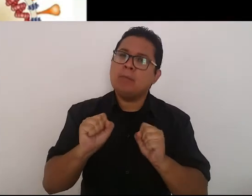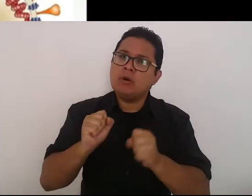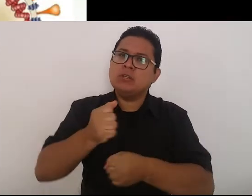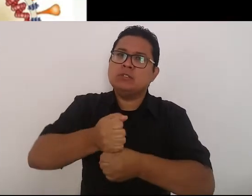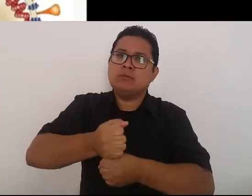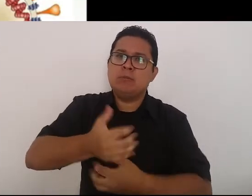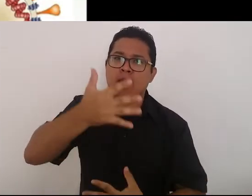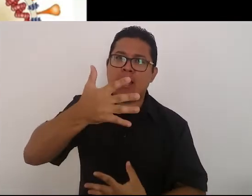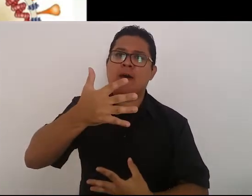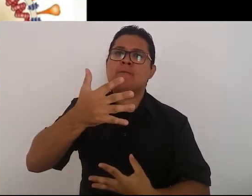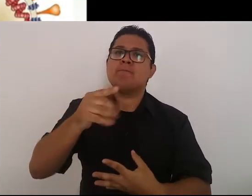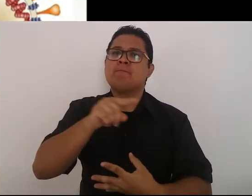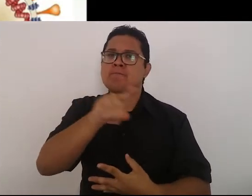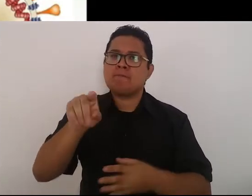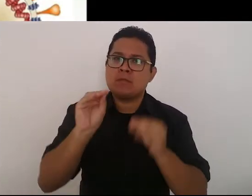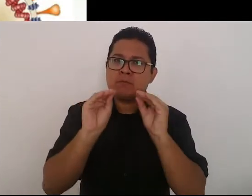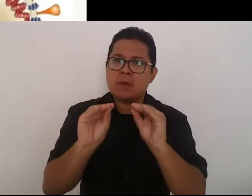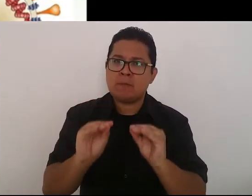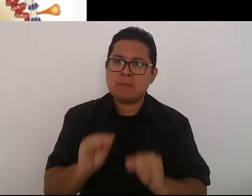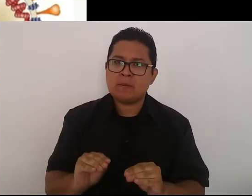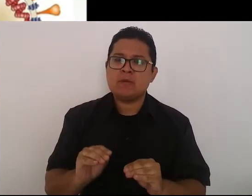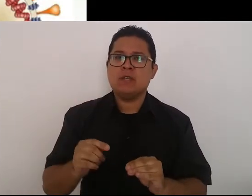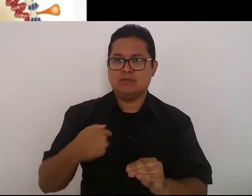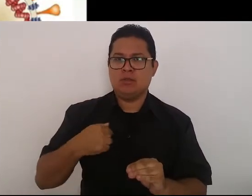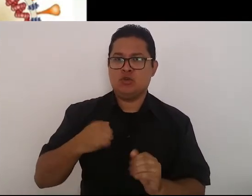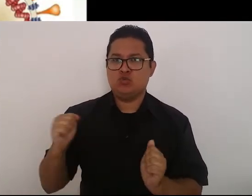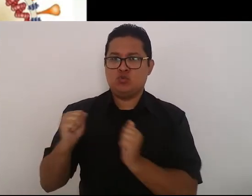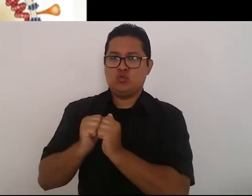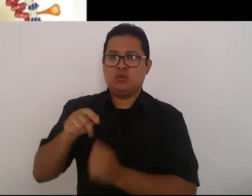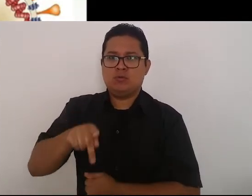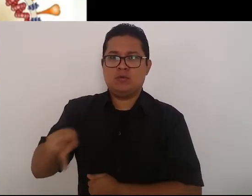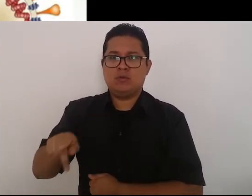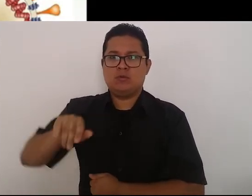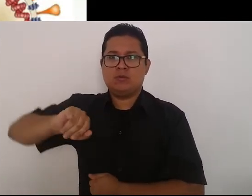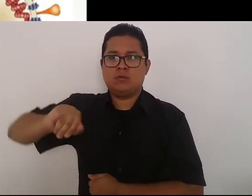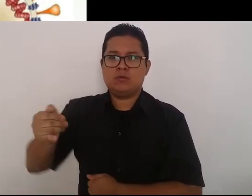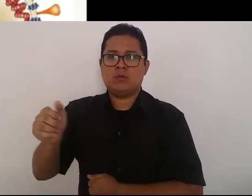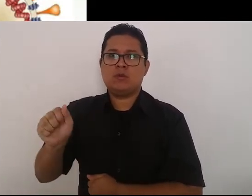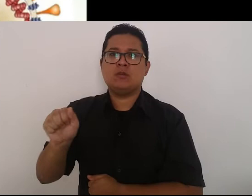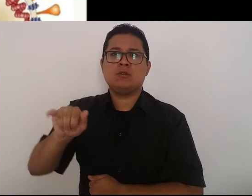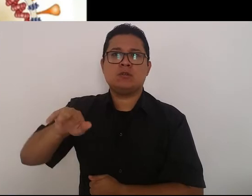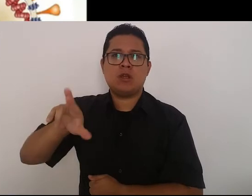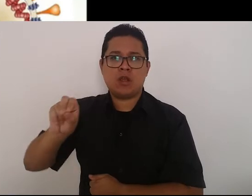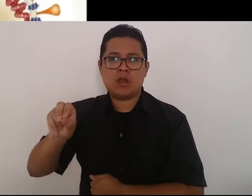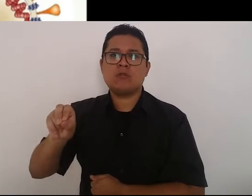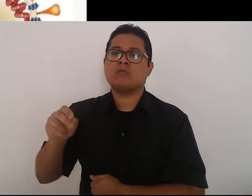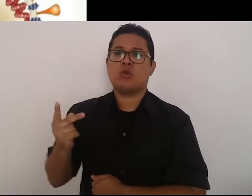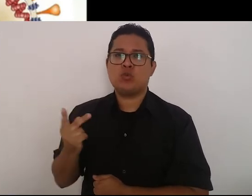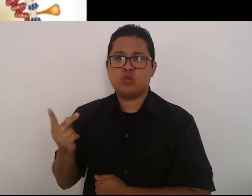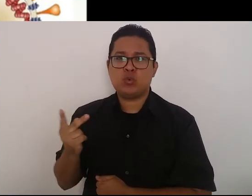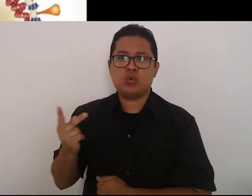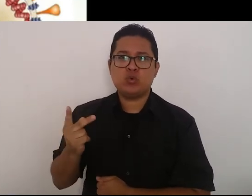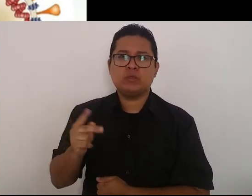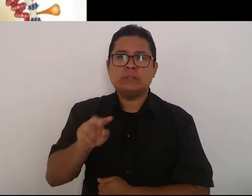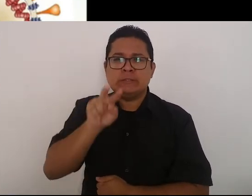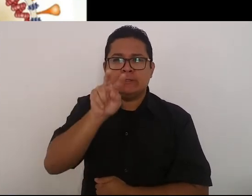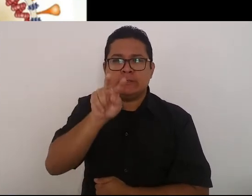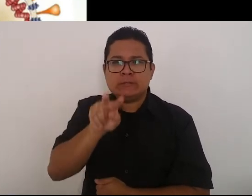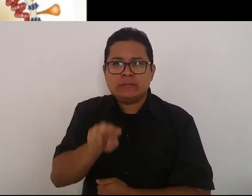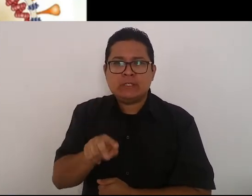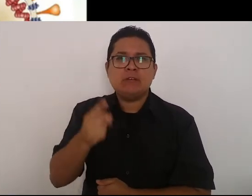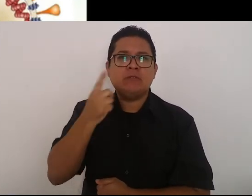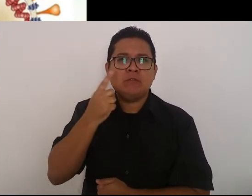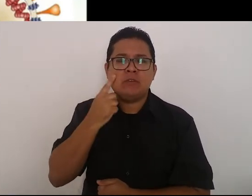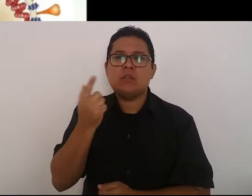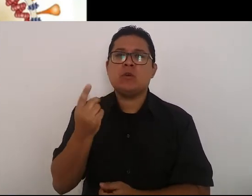gente compila essas perguntas, essas dúvidas, a gente pode fazer uma nova videoaula e eventualmente deixa um conteúdo que